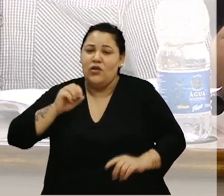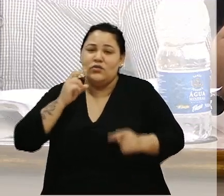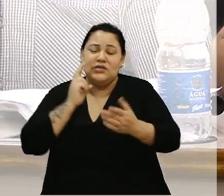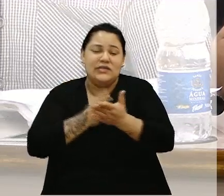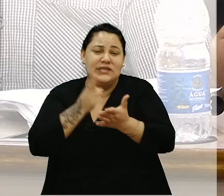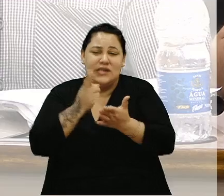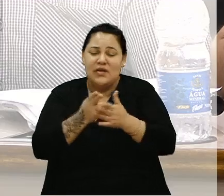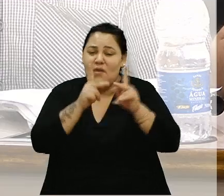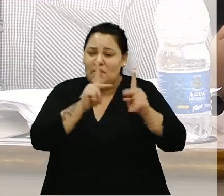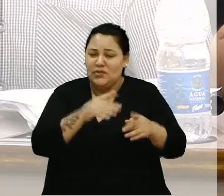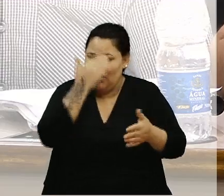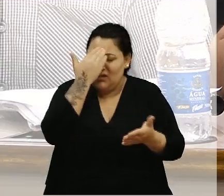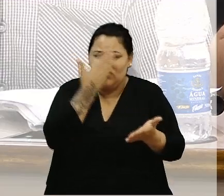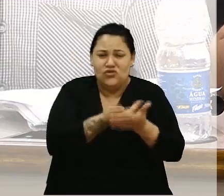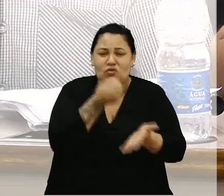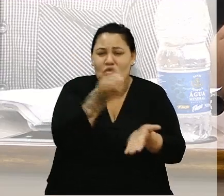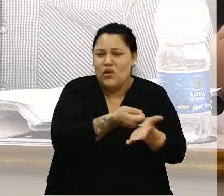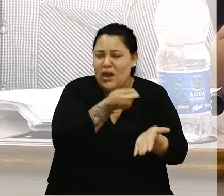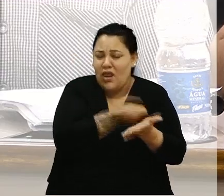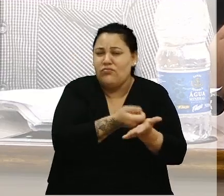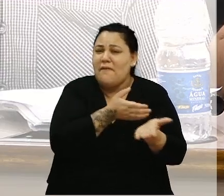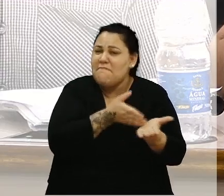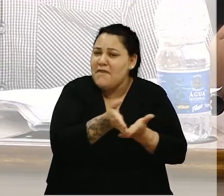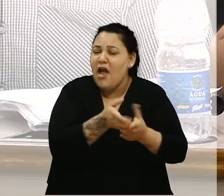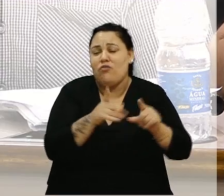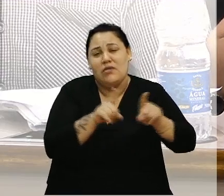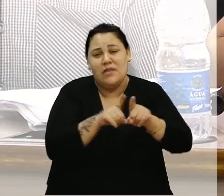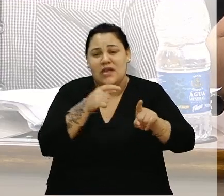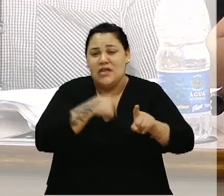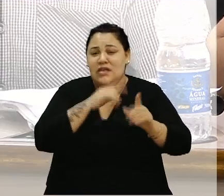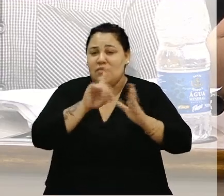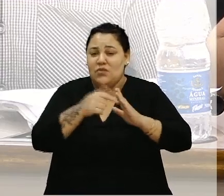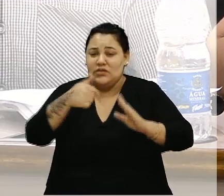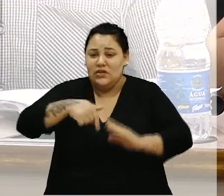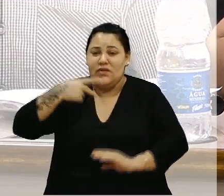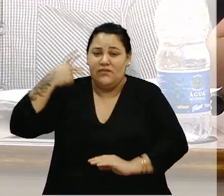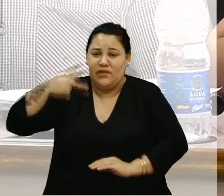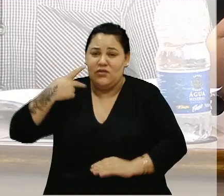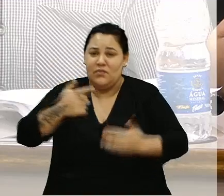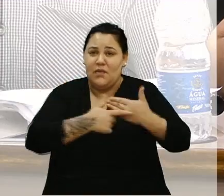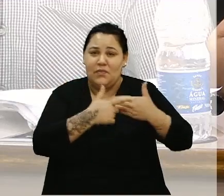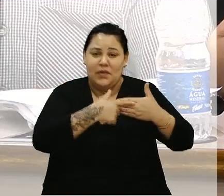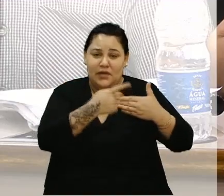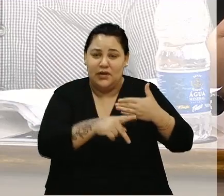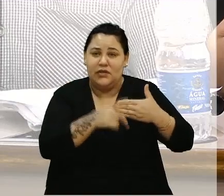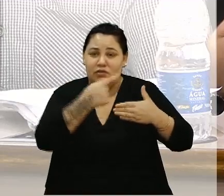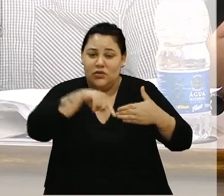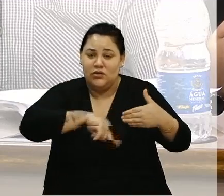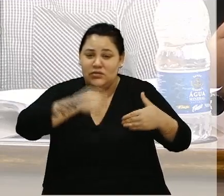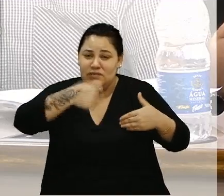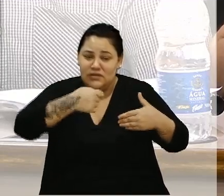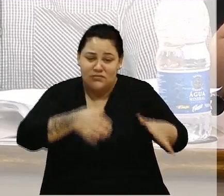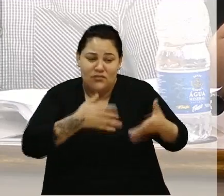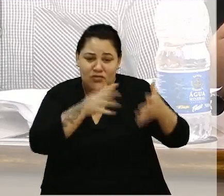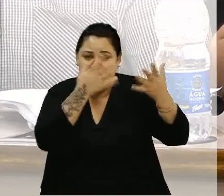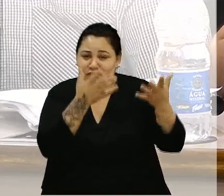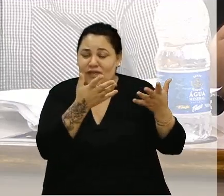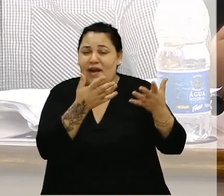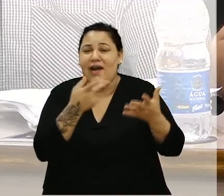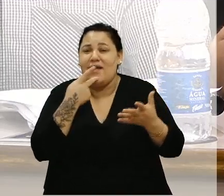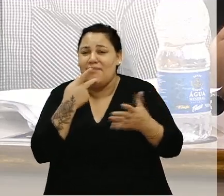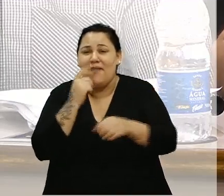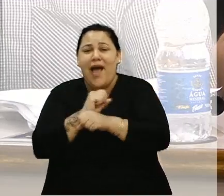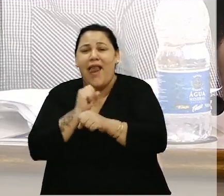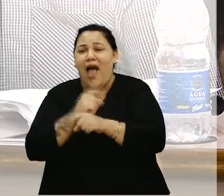essa luta, e depois eu aqui na Câmara enquanto vereador. Então, o que nós precisamos é desarmar essas tensões que ainda tem na